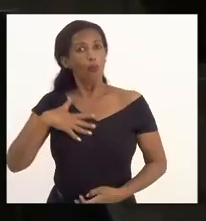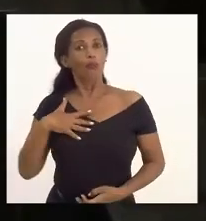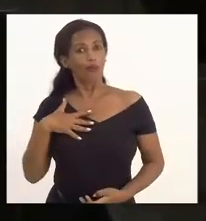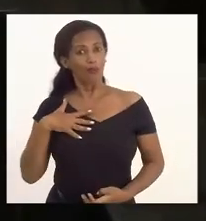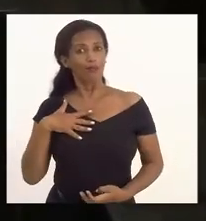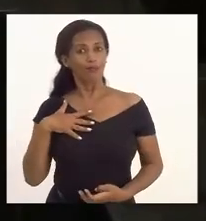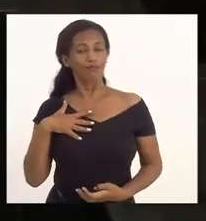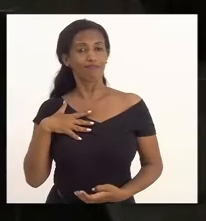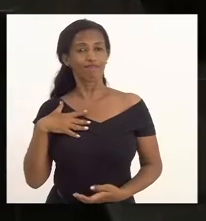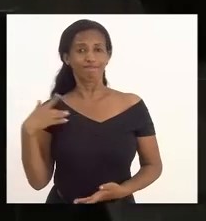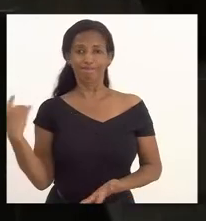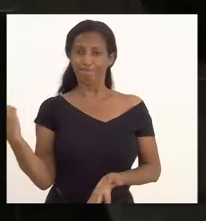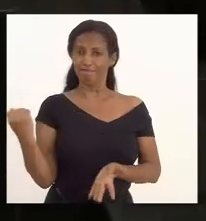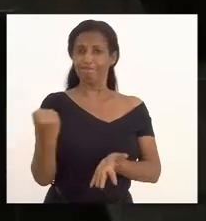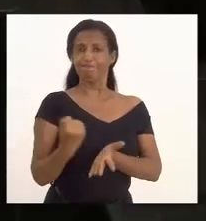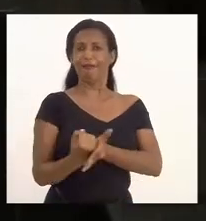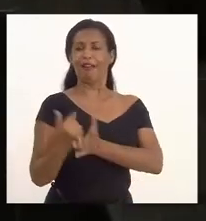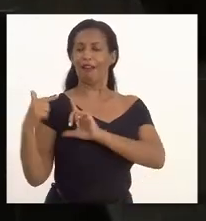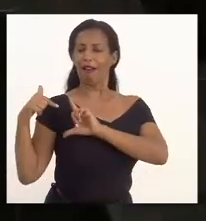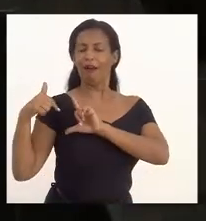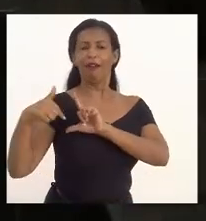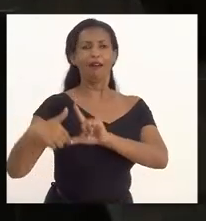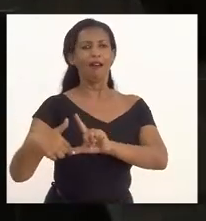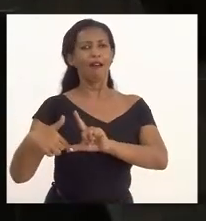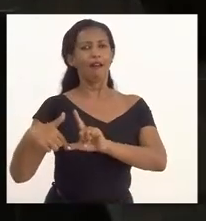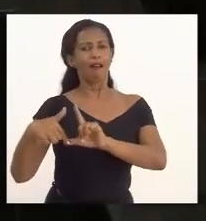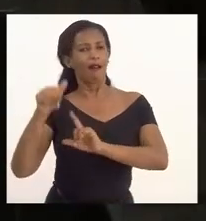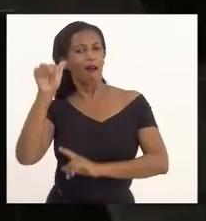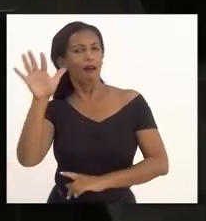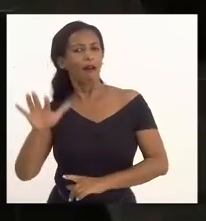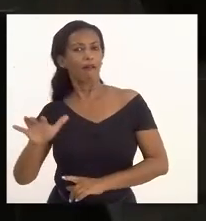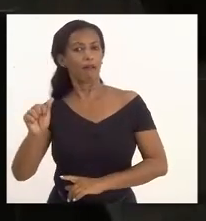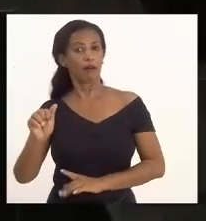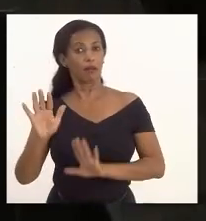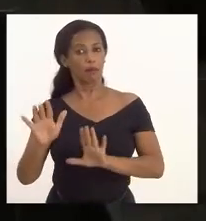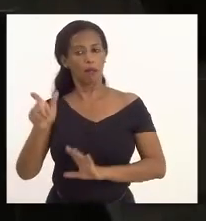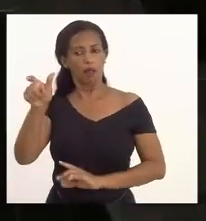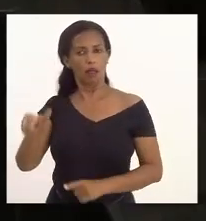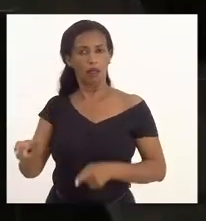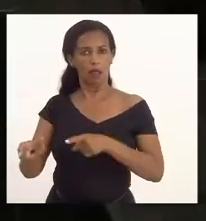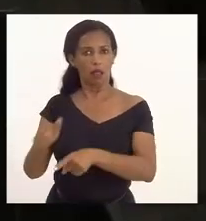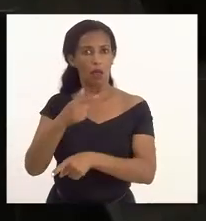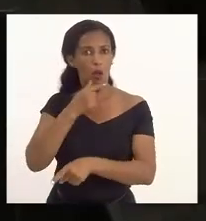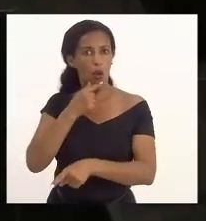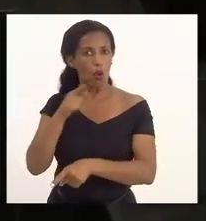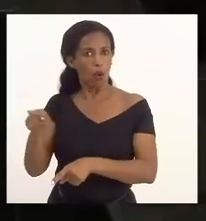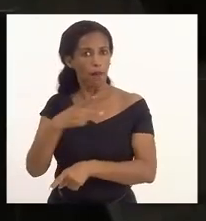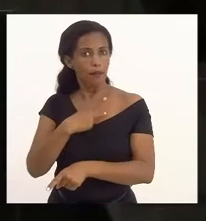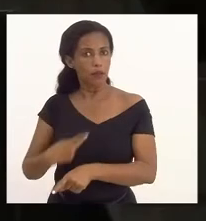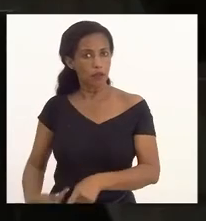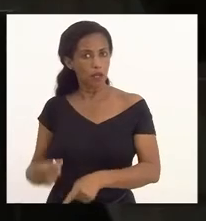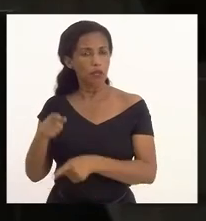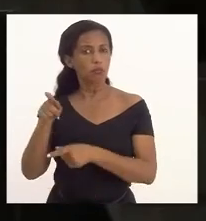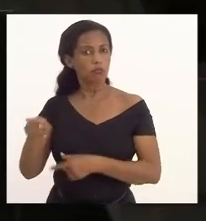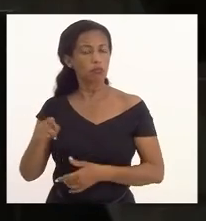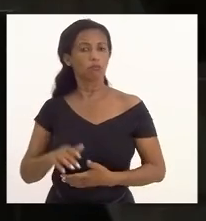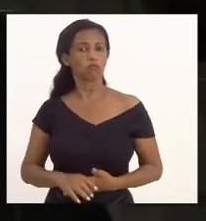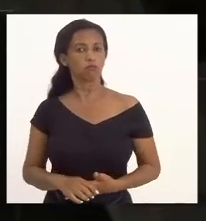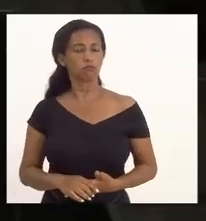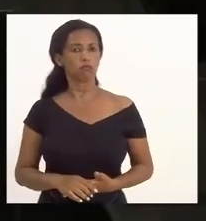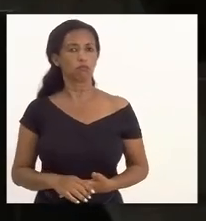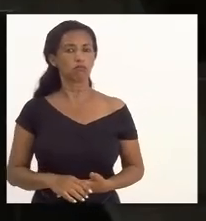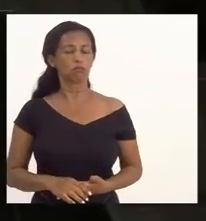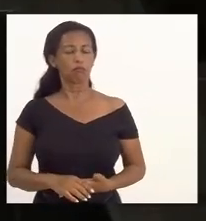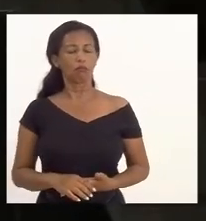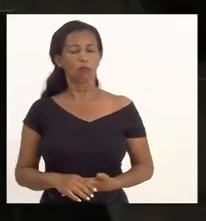para nosso orgulho, a marca da ancestralidade africana. Porém, este senhor que preside a Fundação Palmares cumpre